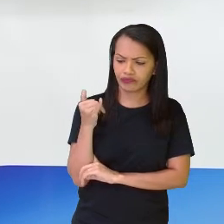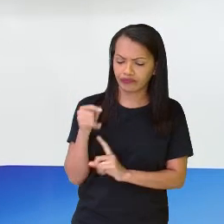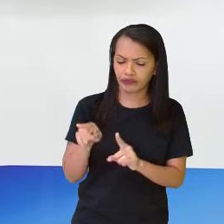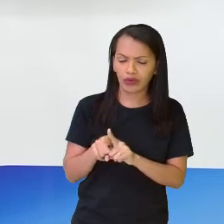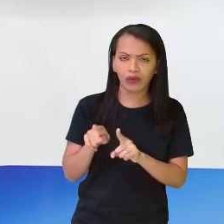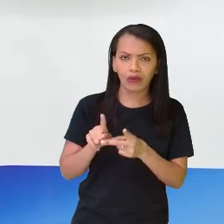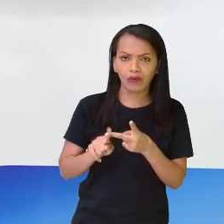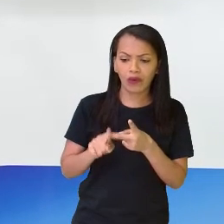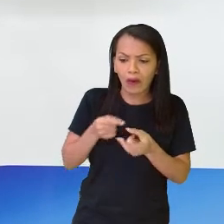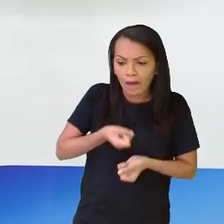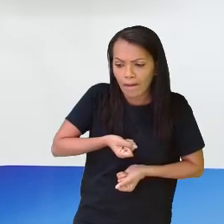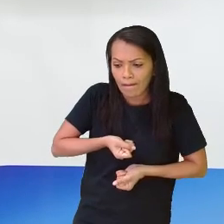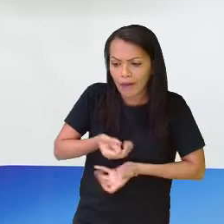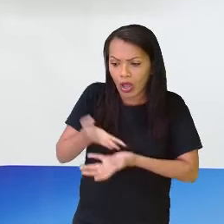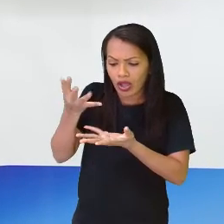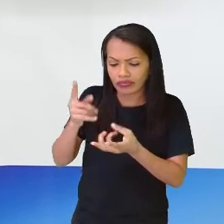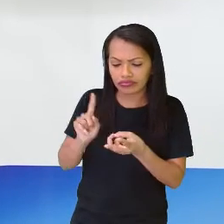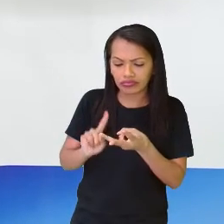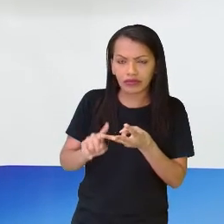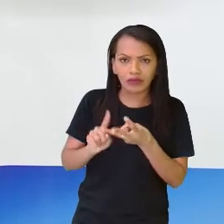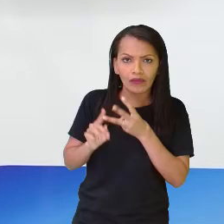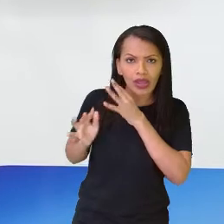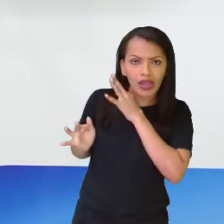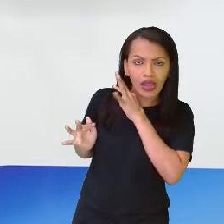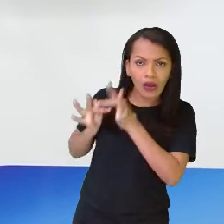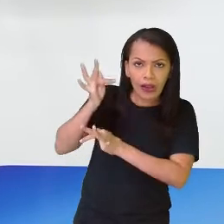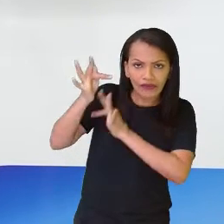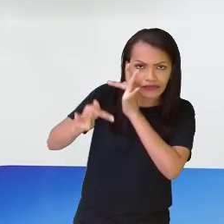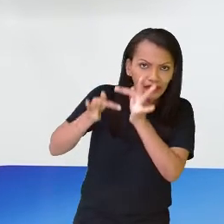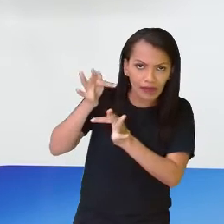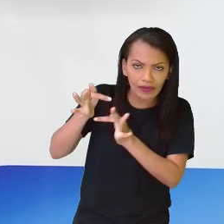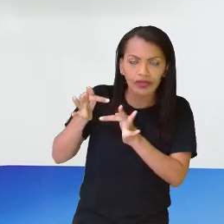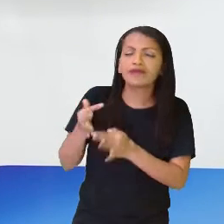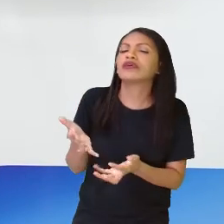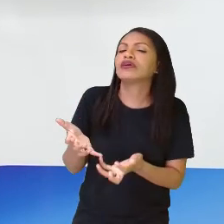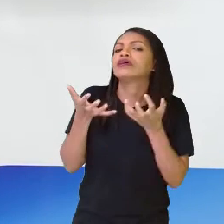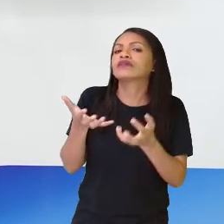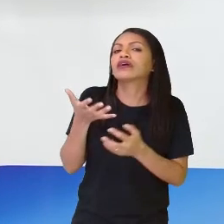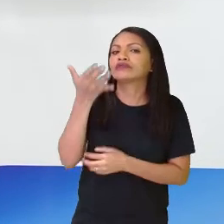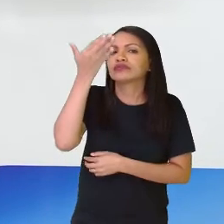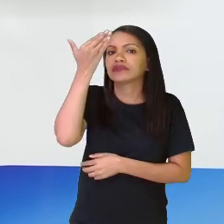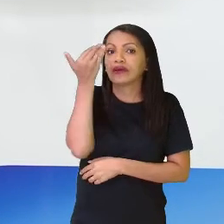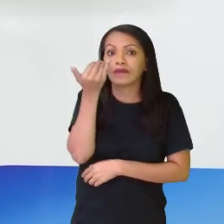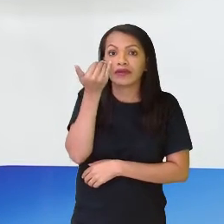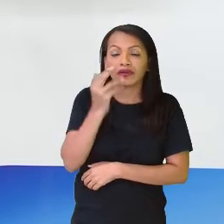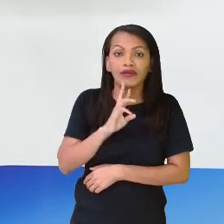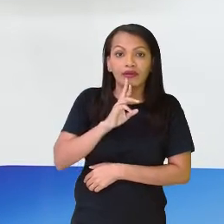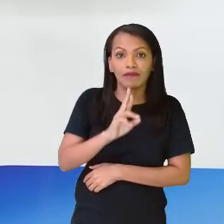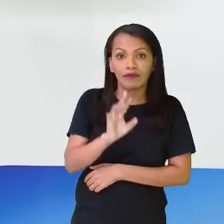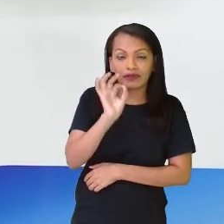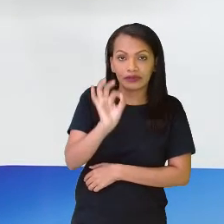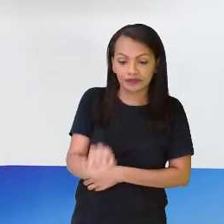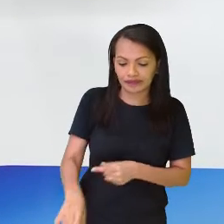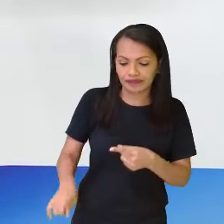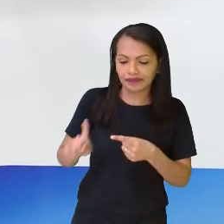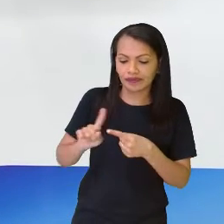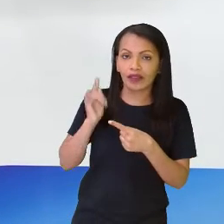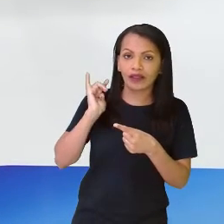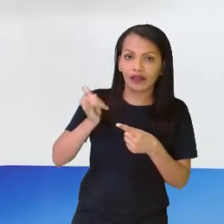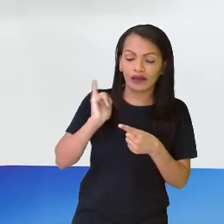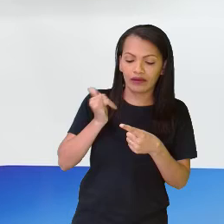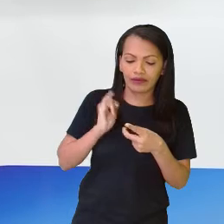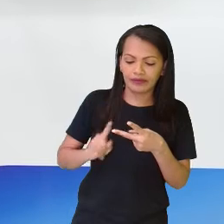poema? Será que é uma fábula? Quero ver quem vai acertar. Escolha um desses três: conto, poema